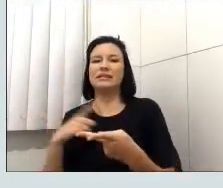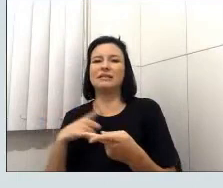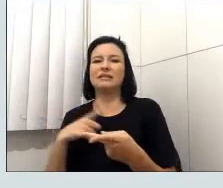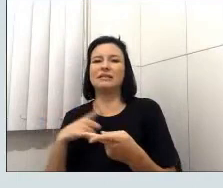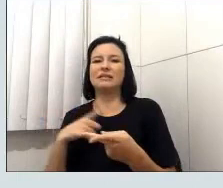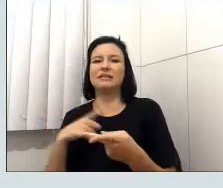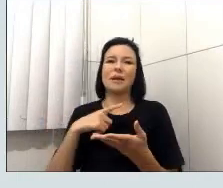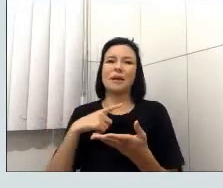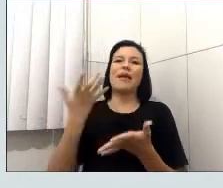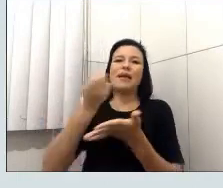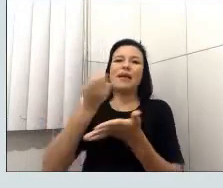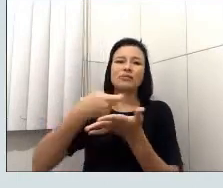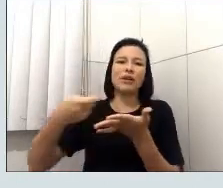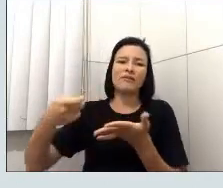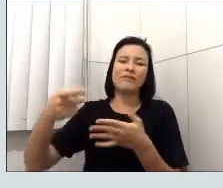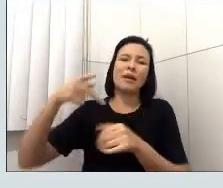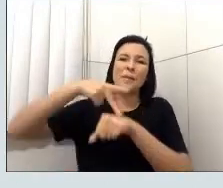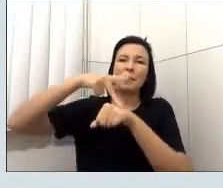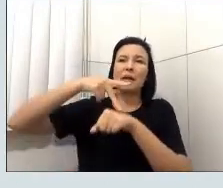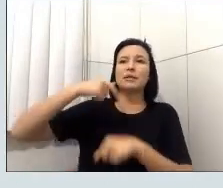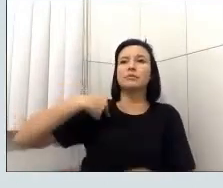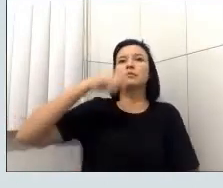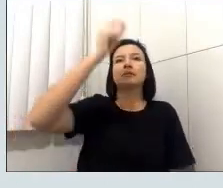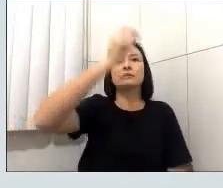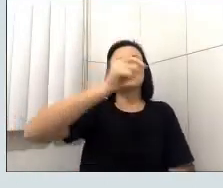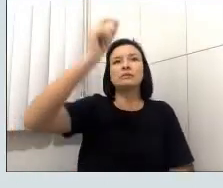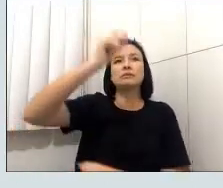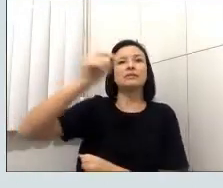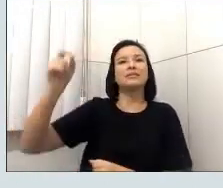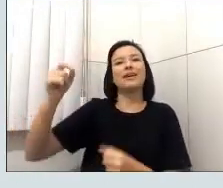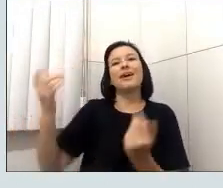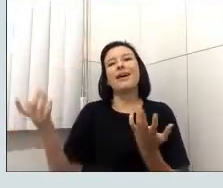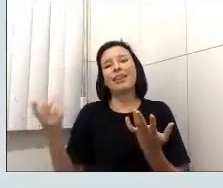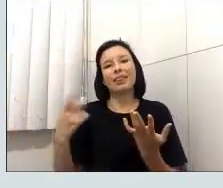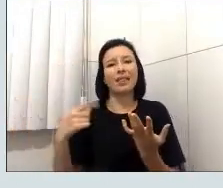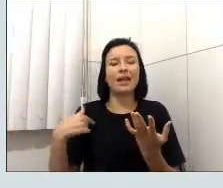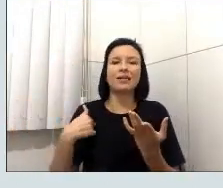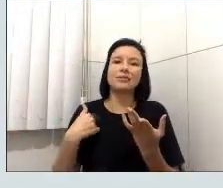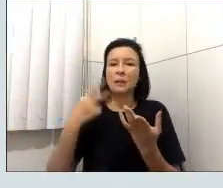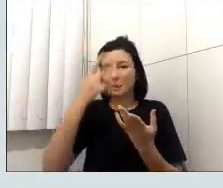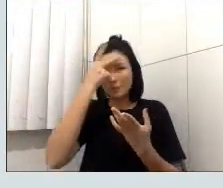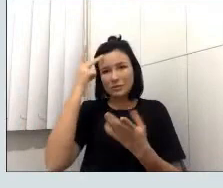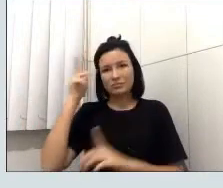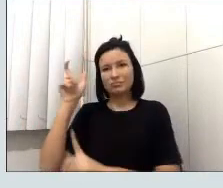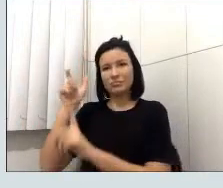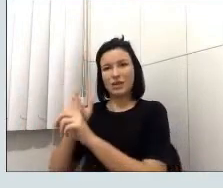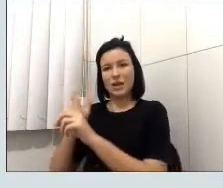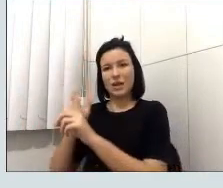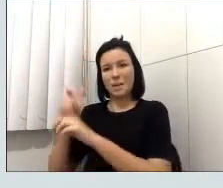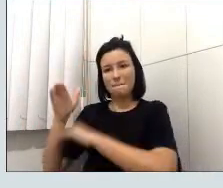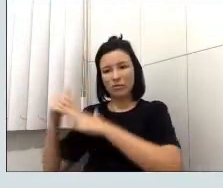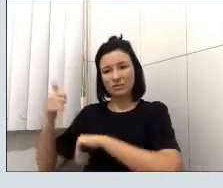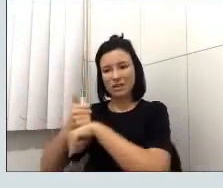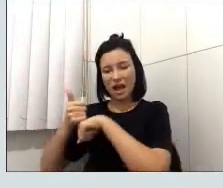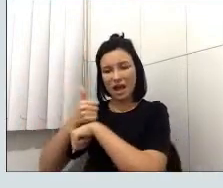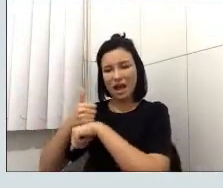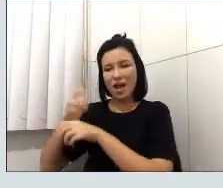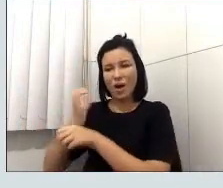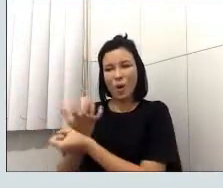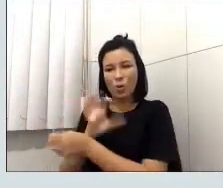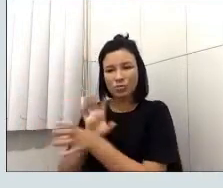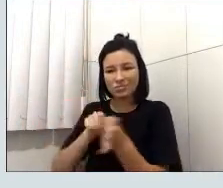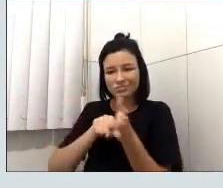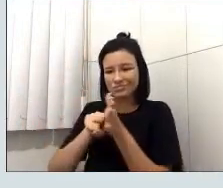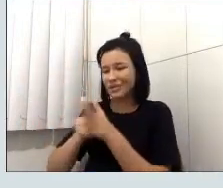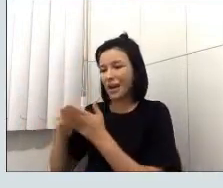escrever na pedra, e aí você acaba dificultando também o trabalho dos arqueólogos e prejudicando essa questão